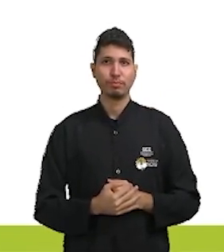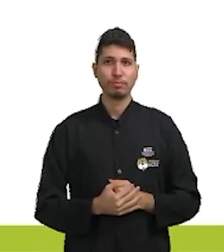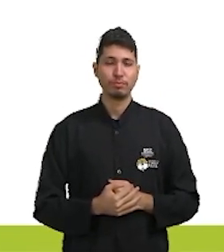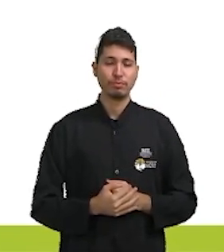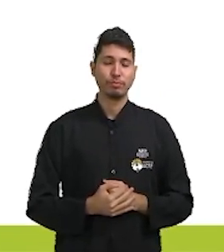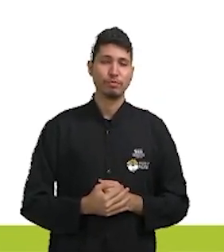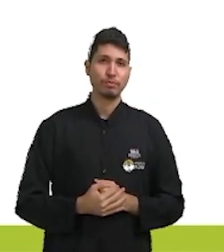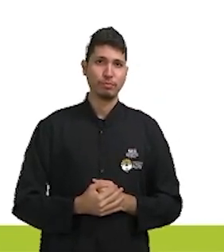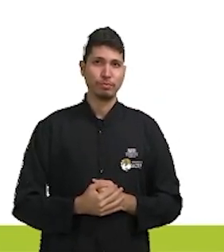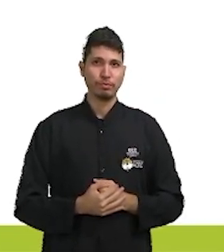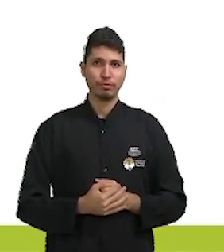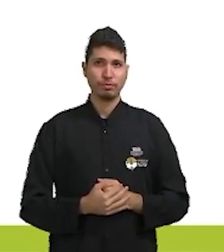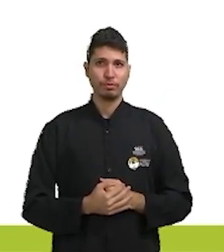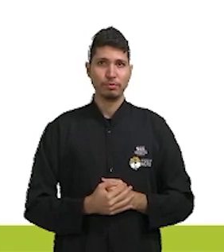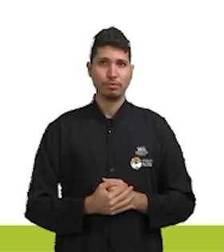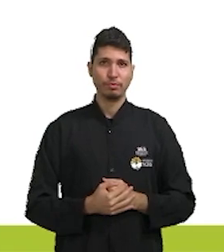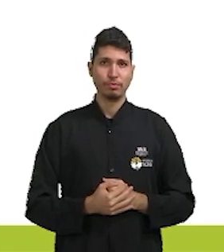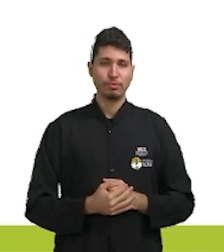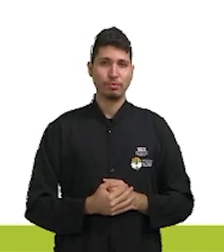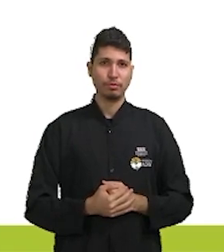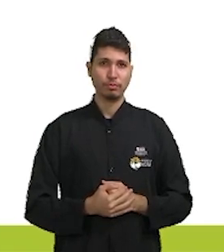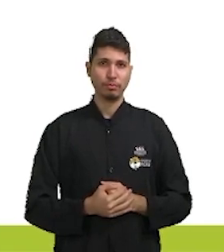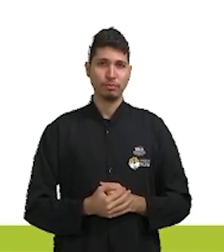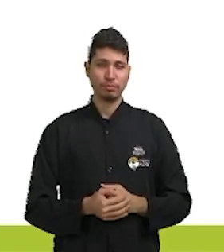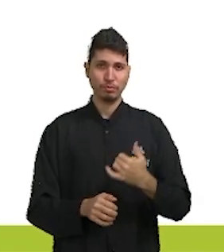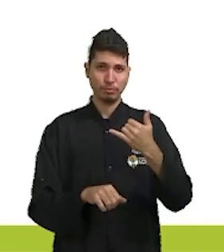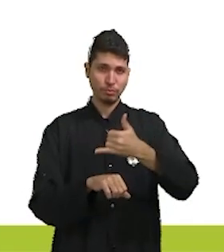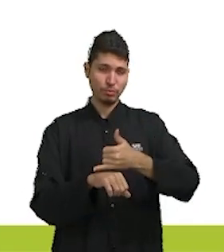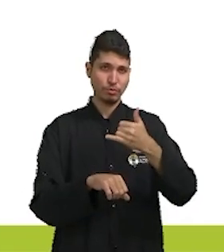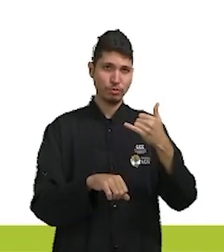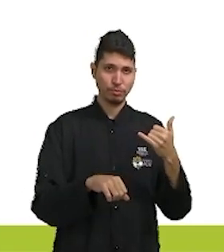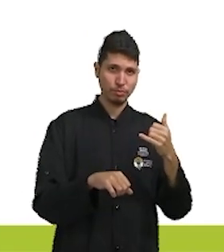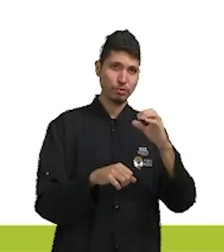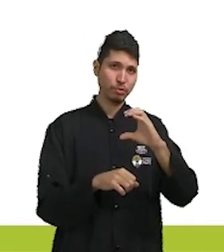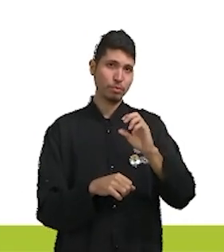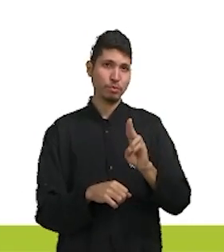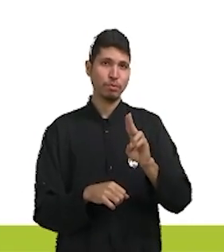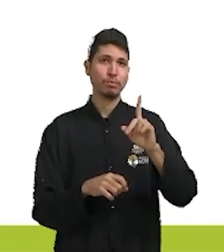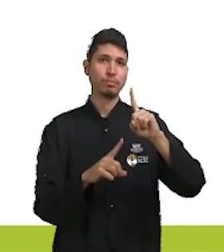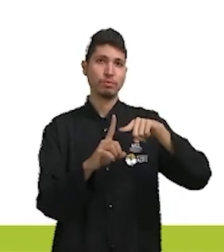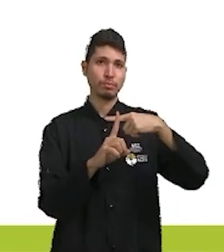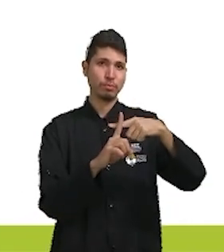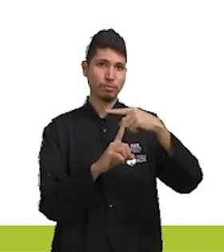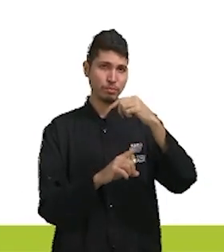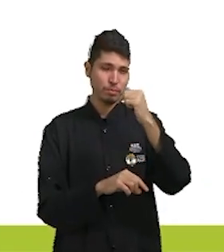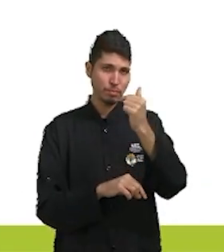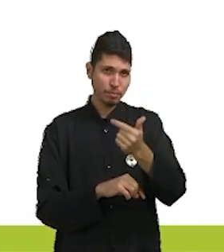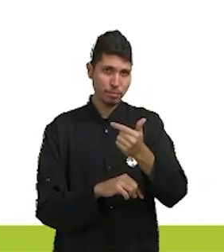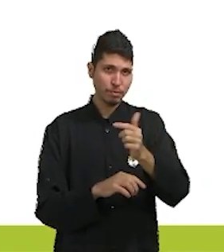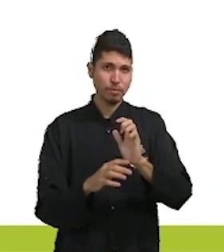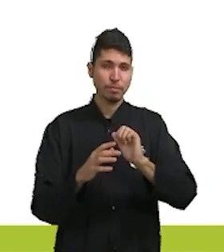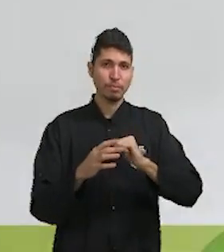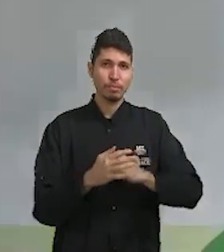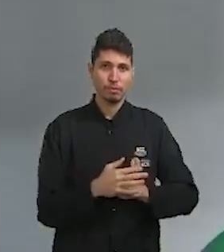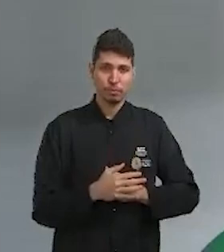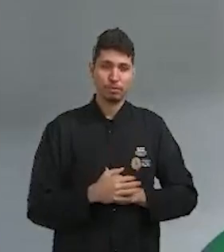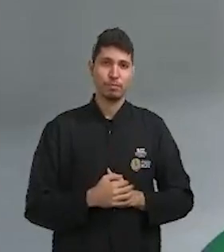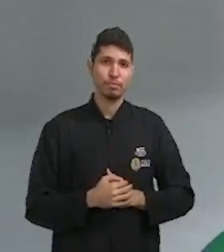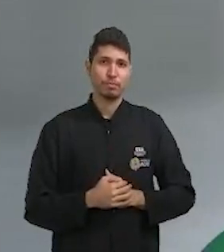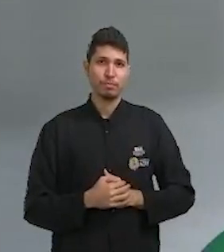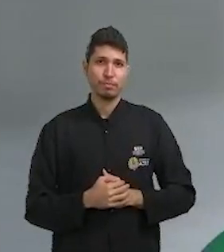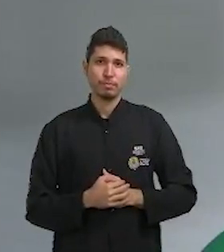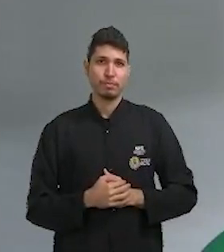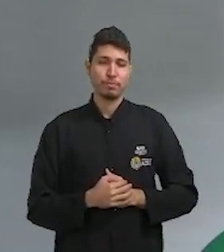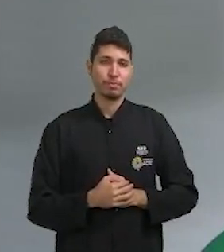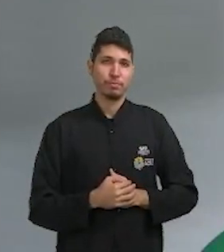Nós temos aqui o íon cobre mais 2. Ele passou de íon e se tornou simplesmente o